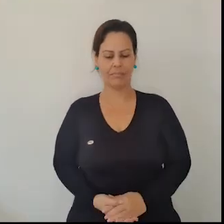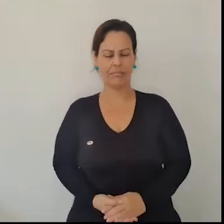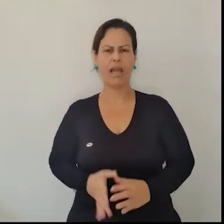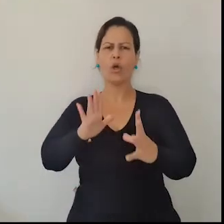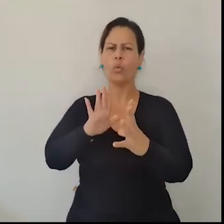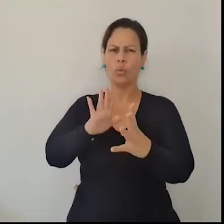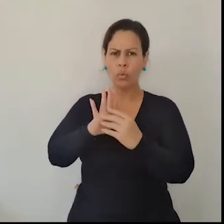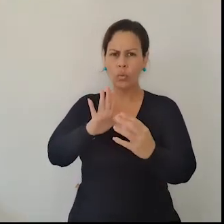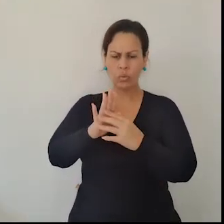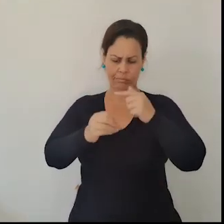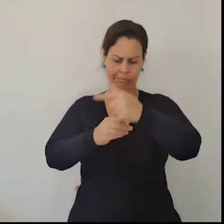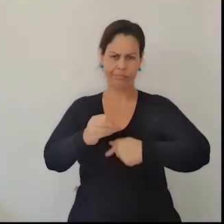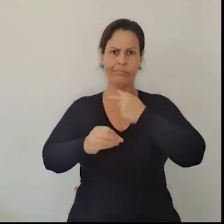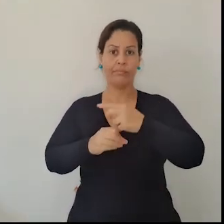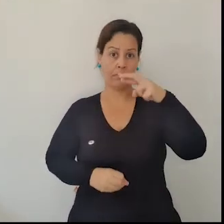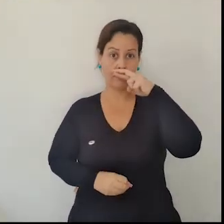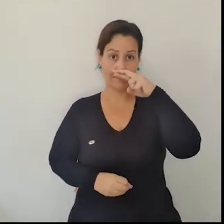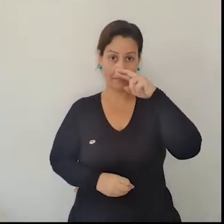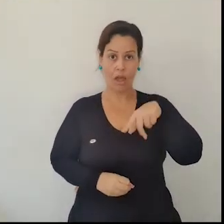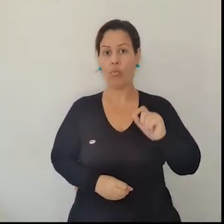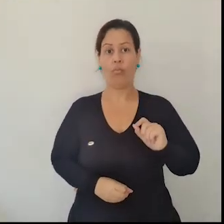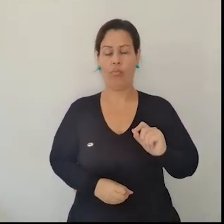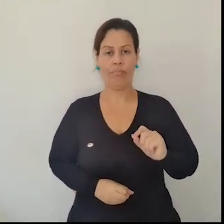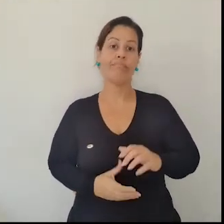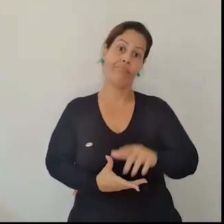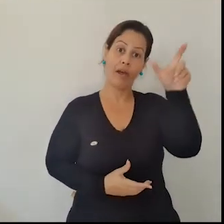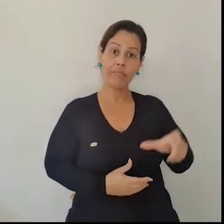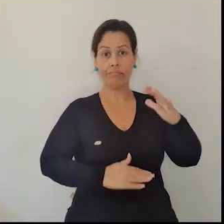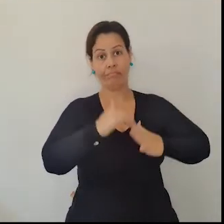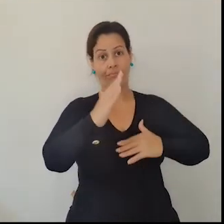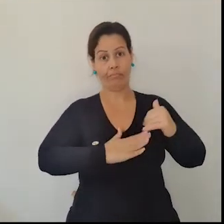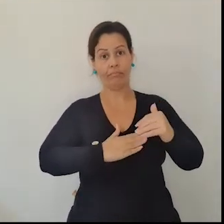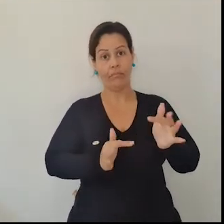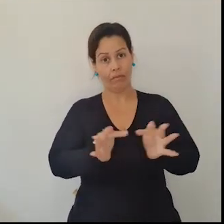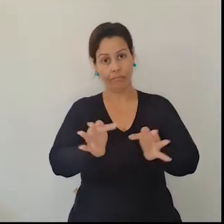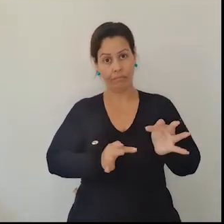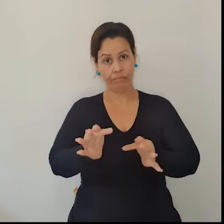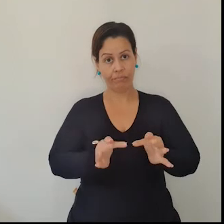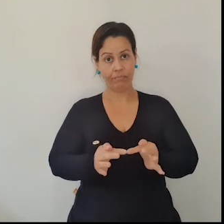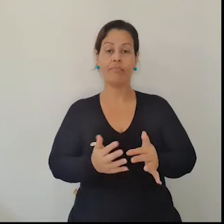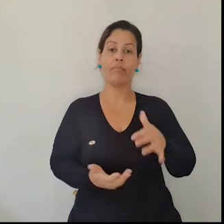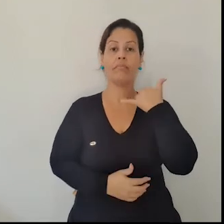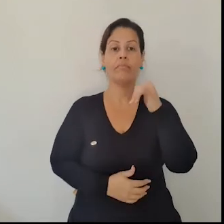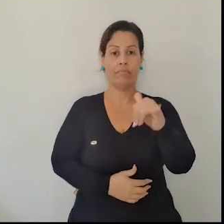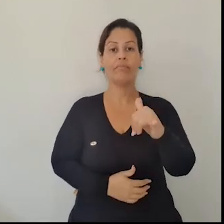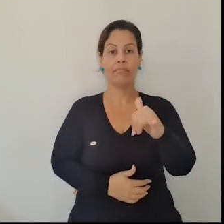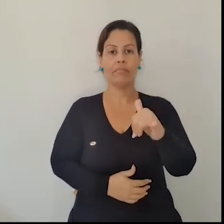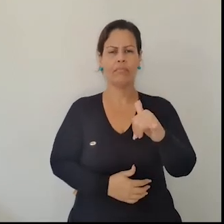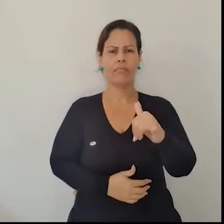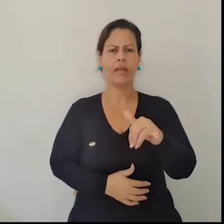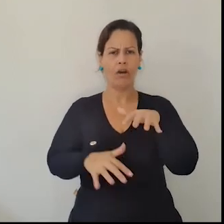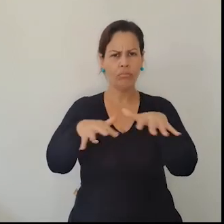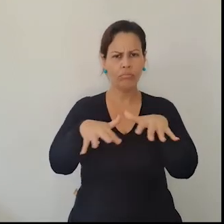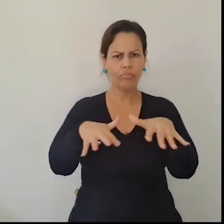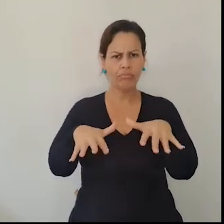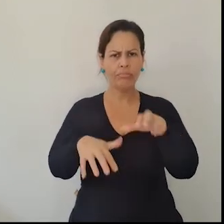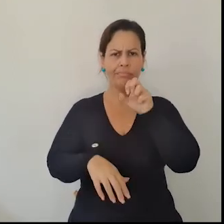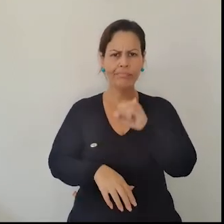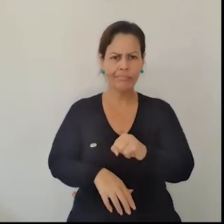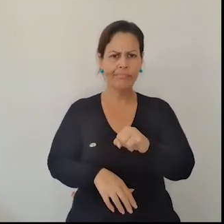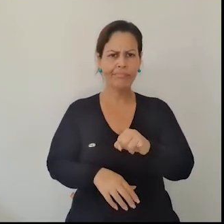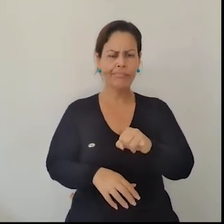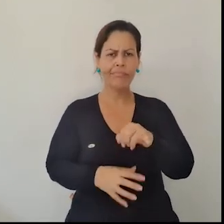do modelo atômico de Rutherford. Para os físicos, toda carga elétrica em movimento, como os elétrons, perde energia na forma de